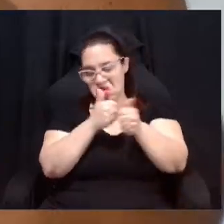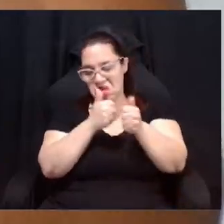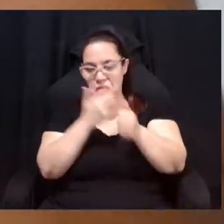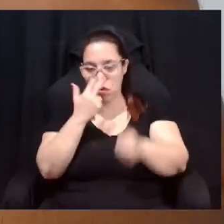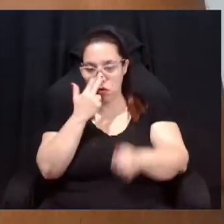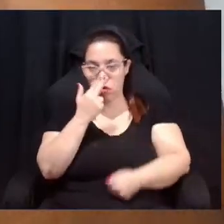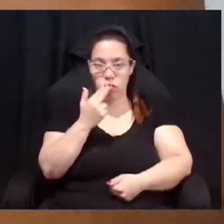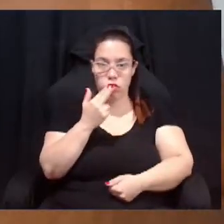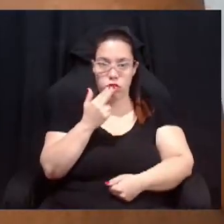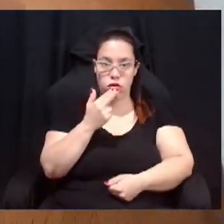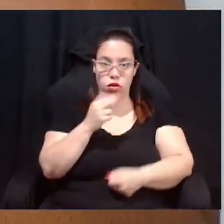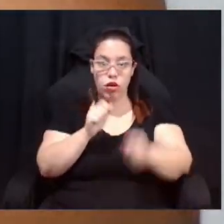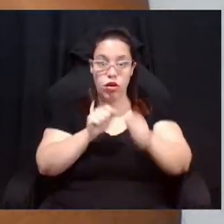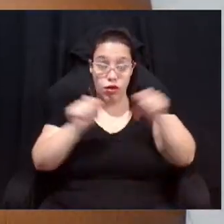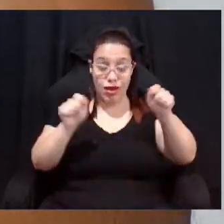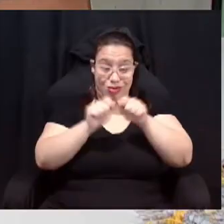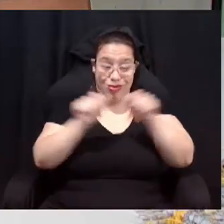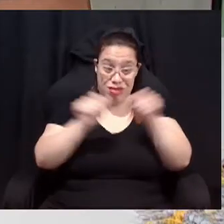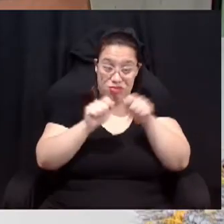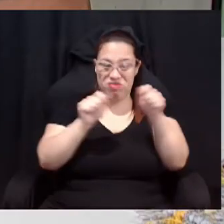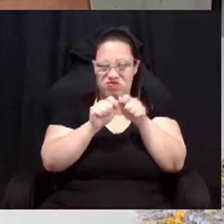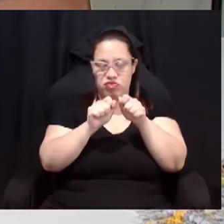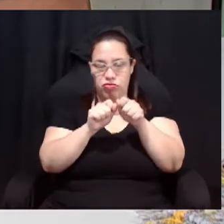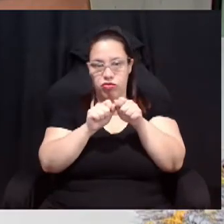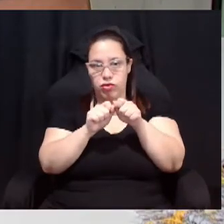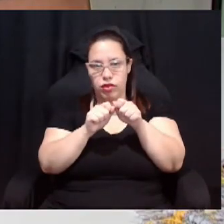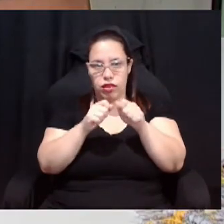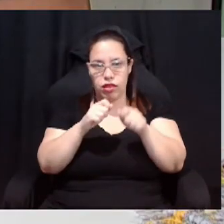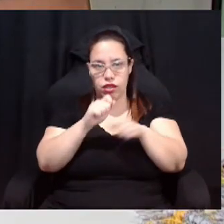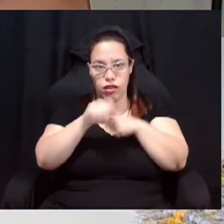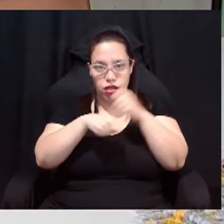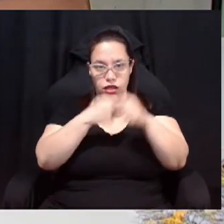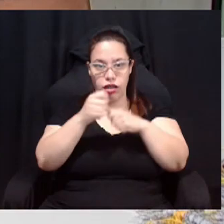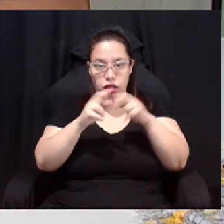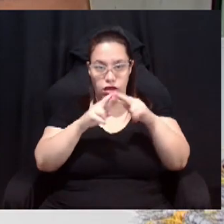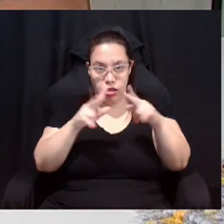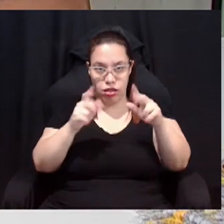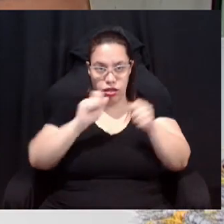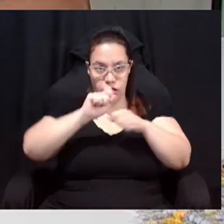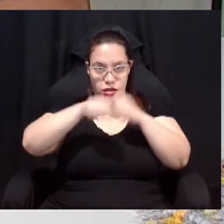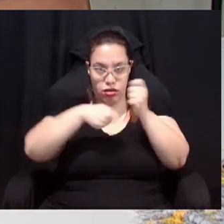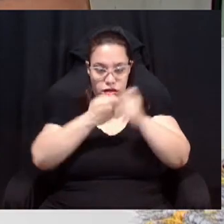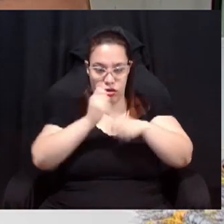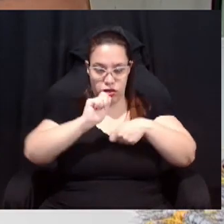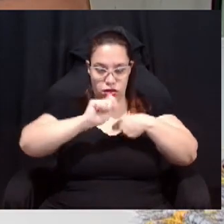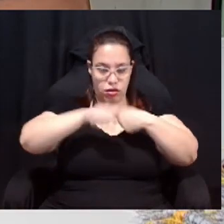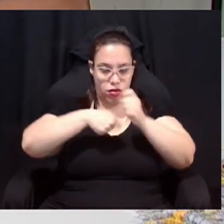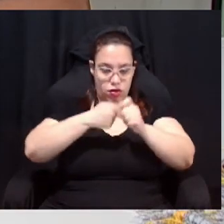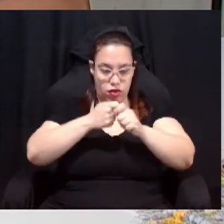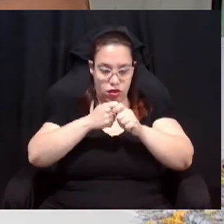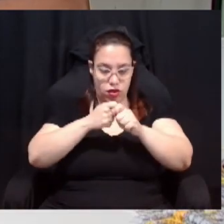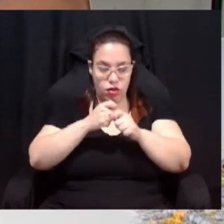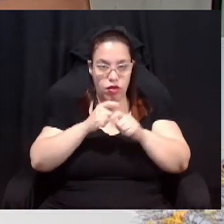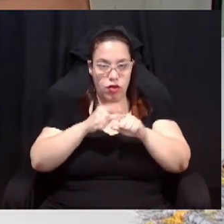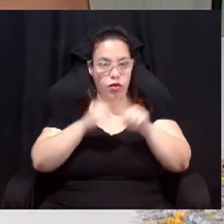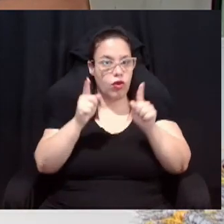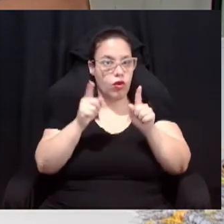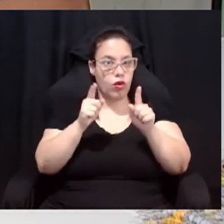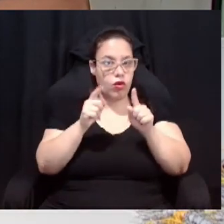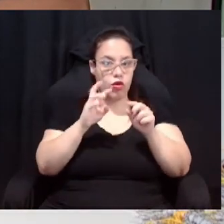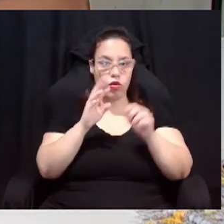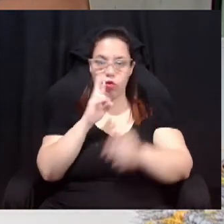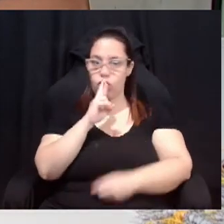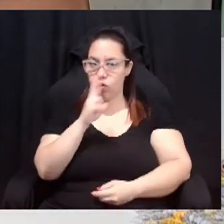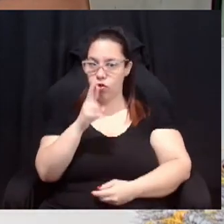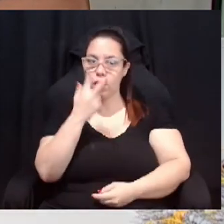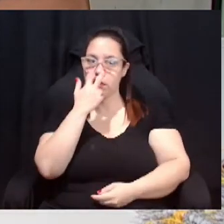mais flexível, tá? Então você vai sentir essa diferença na hora de você fazer a peça, mas o resultado vai ser bem parecido,